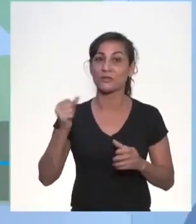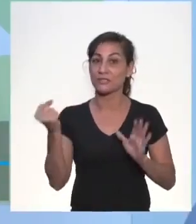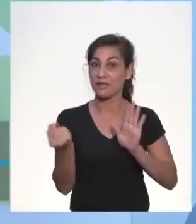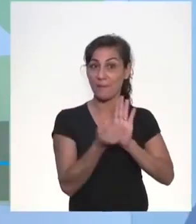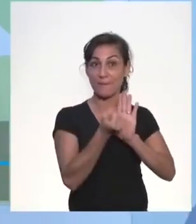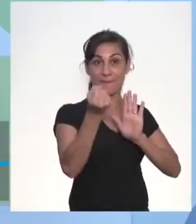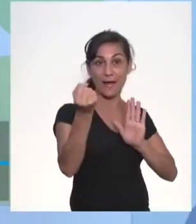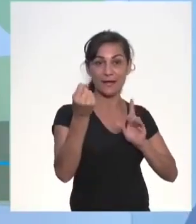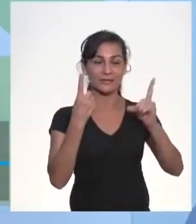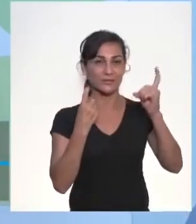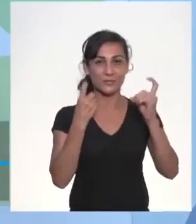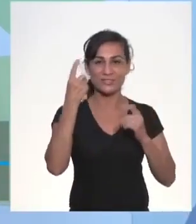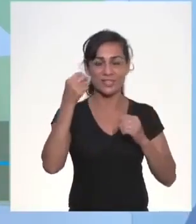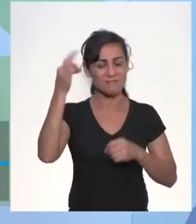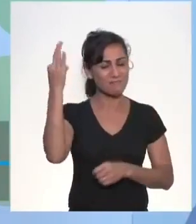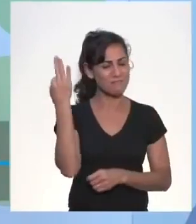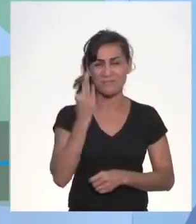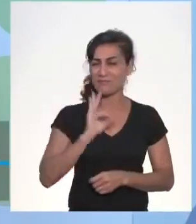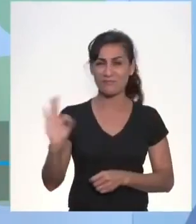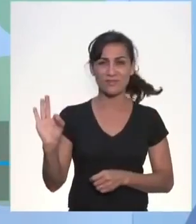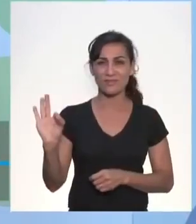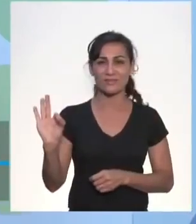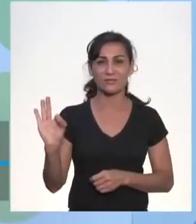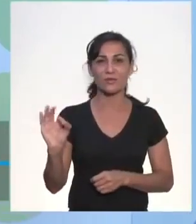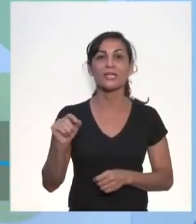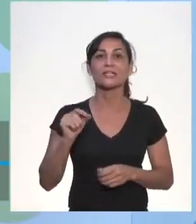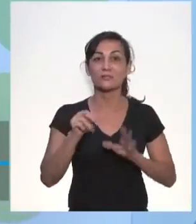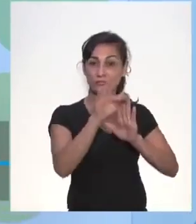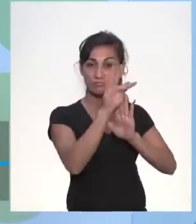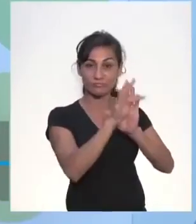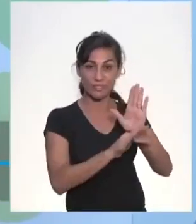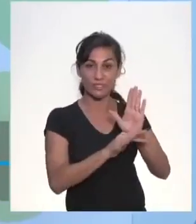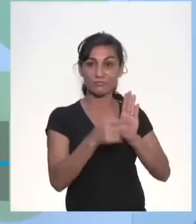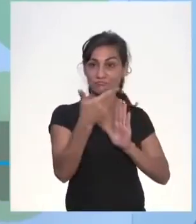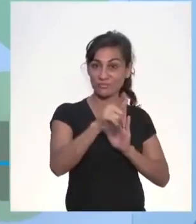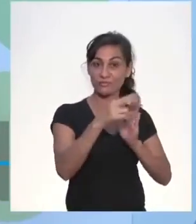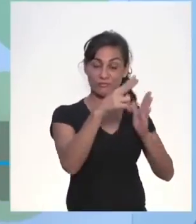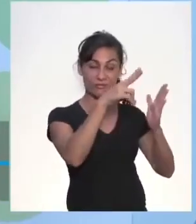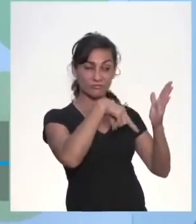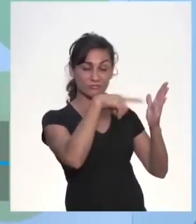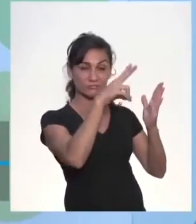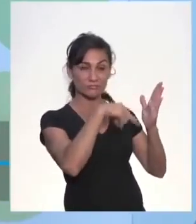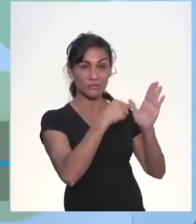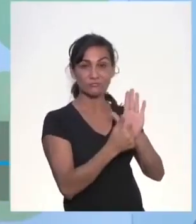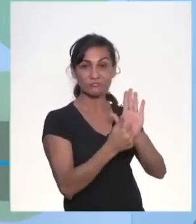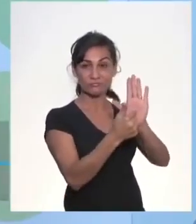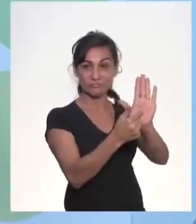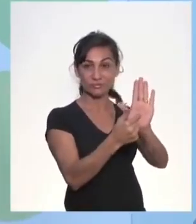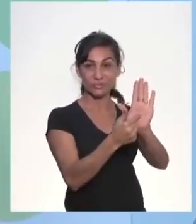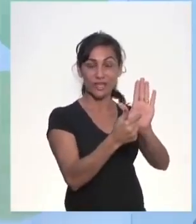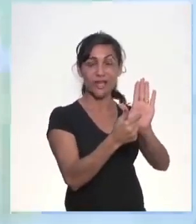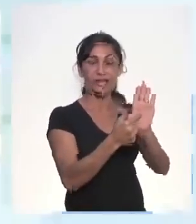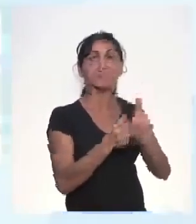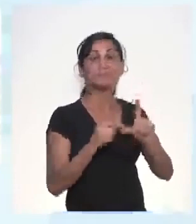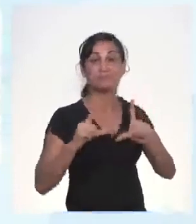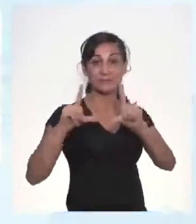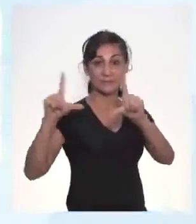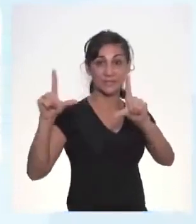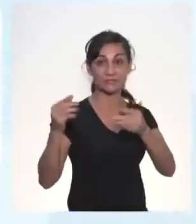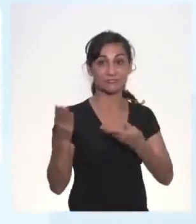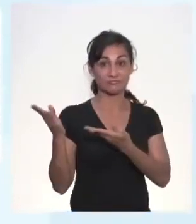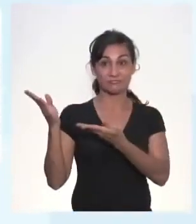de expressividade, está certíssimo nos alunos. Aí eu tenho mais um texto para a gente ler, né? Que eu vou pôr na tela rapidinho para a gente ler e entender essa